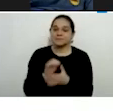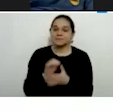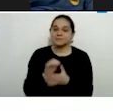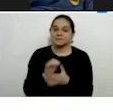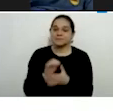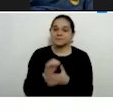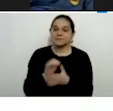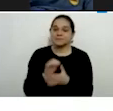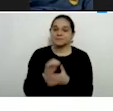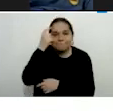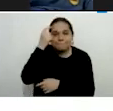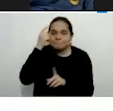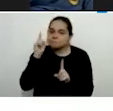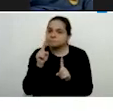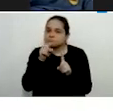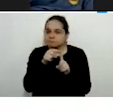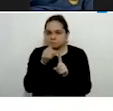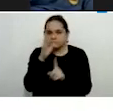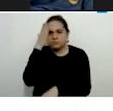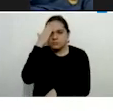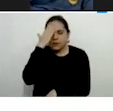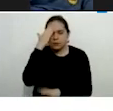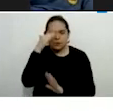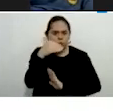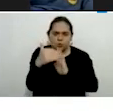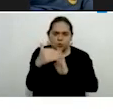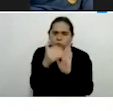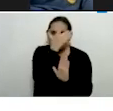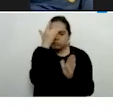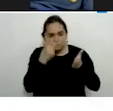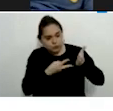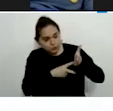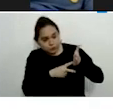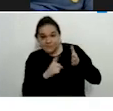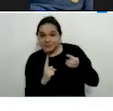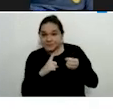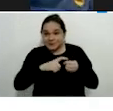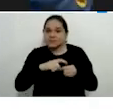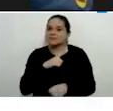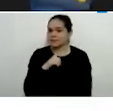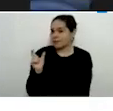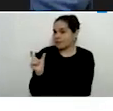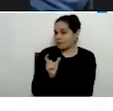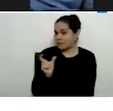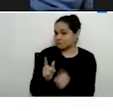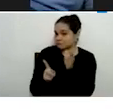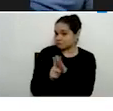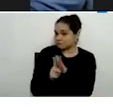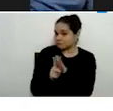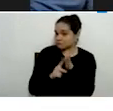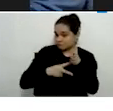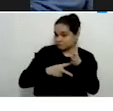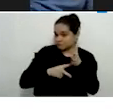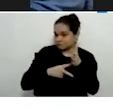pensando, a gente sabe que todos os sócios do sindicato possuem o SMC Card, o antigo cartão